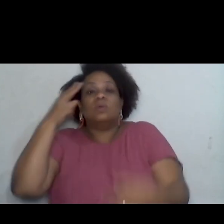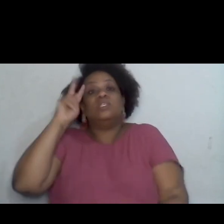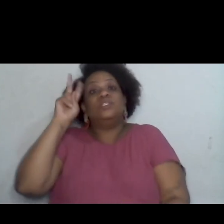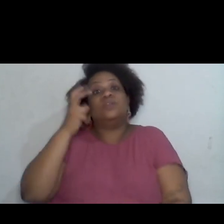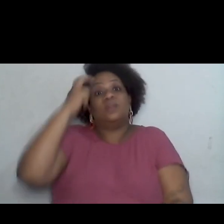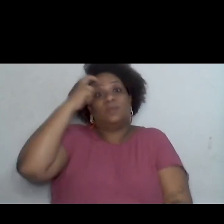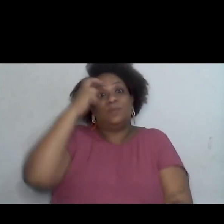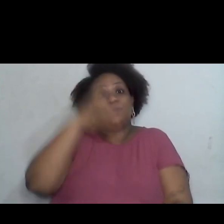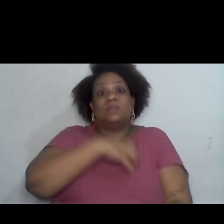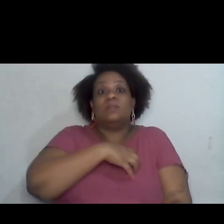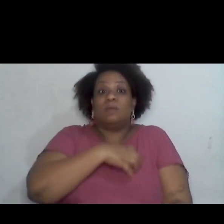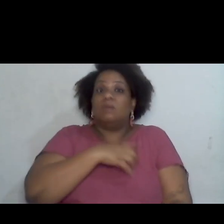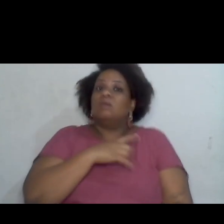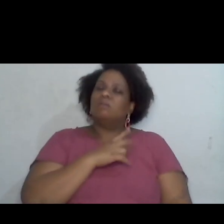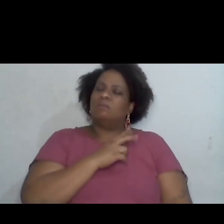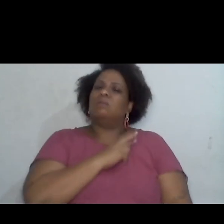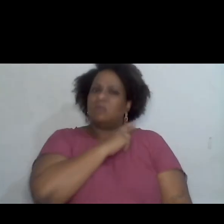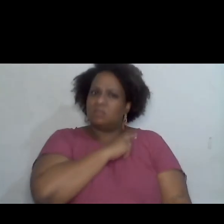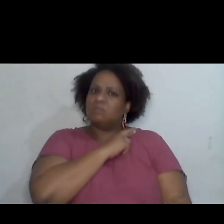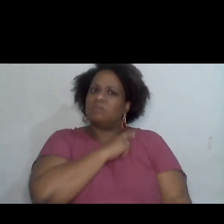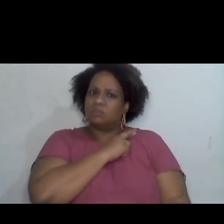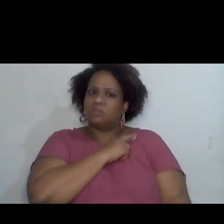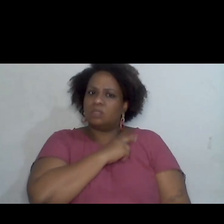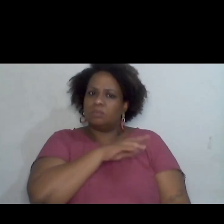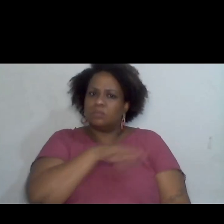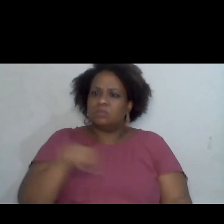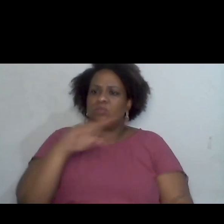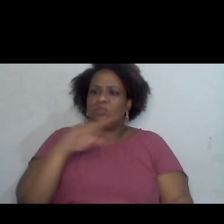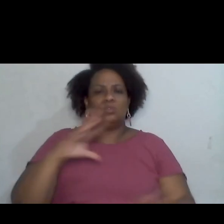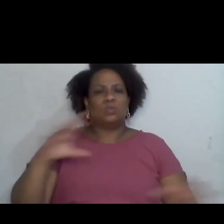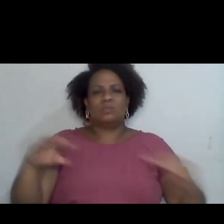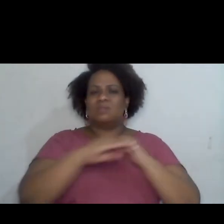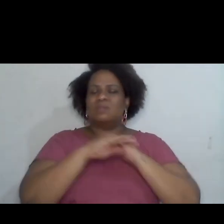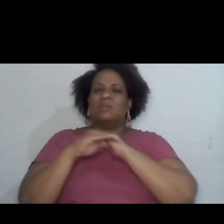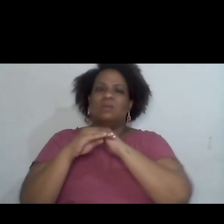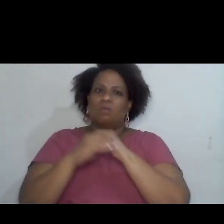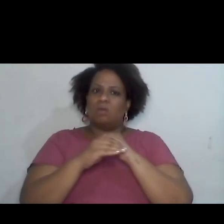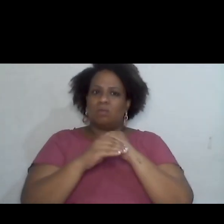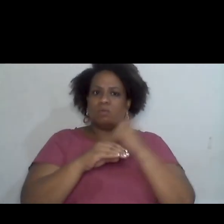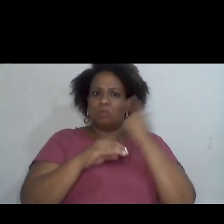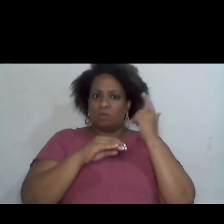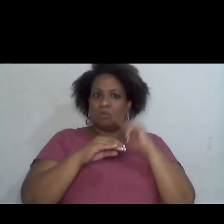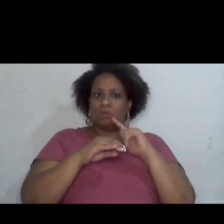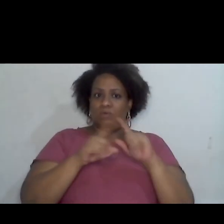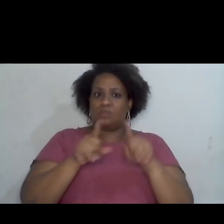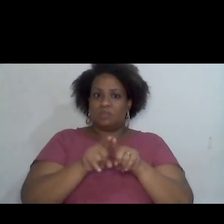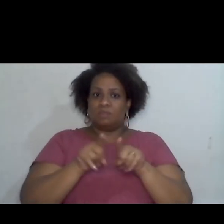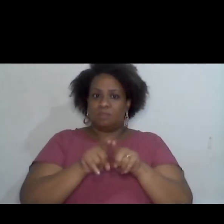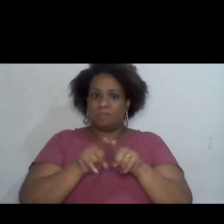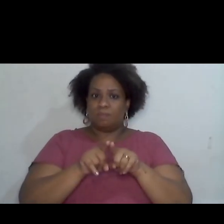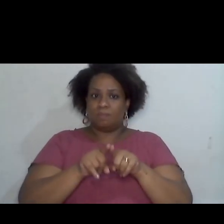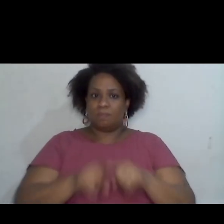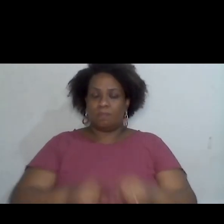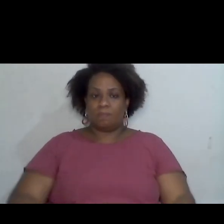nós temos a responsabilidade também de tratar todos com isonomia. E fizemos isso desde o primeiro momento. E quando